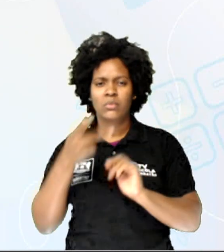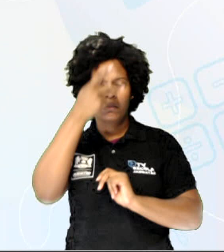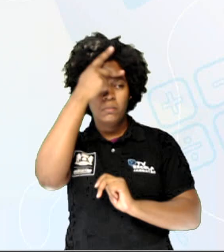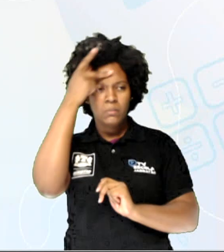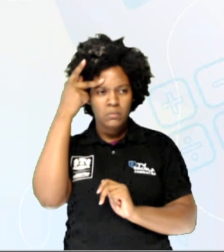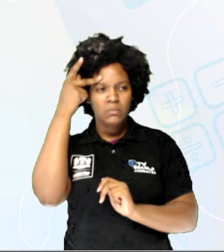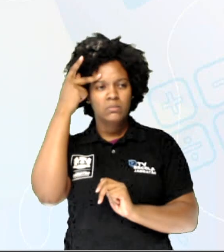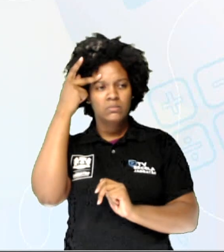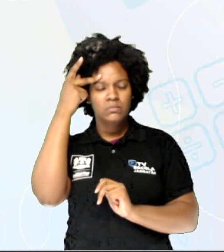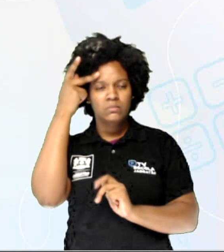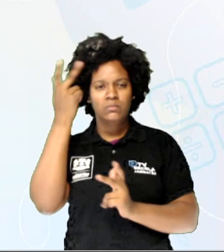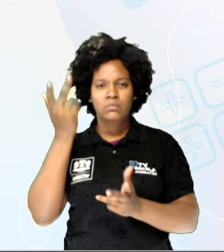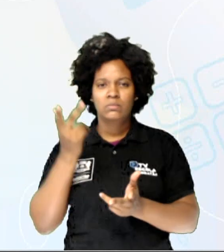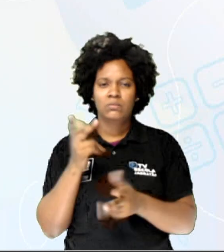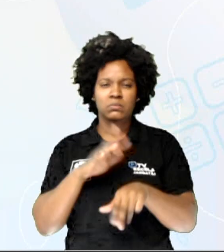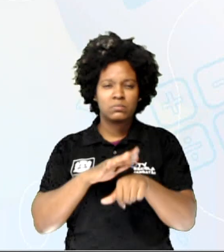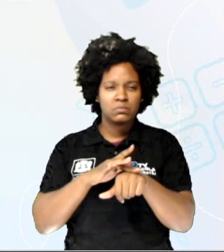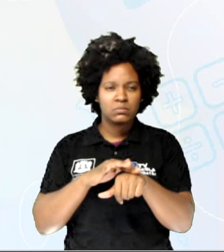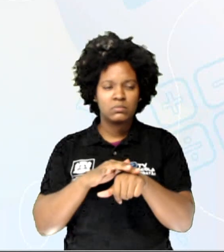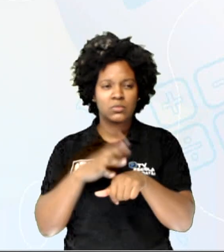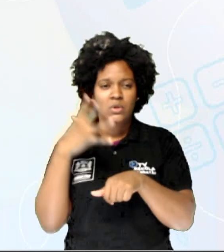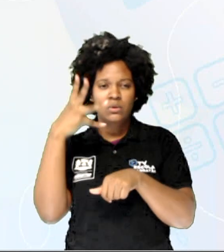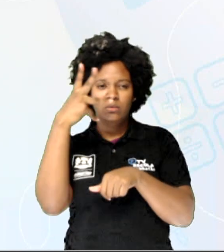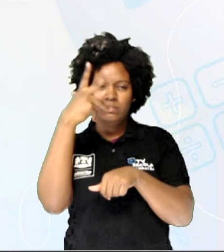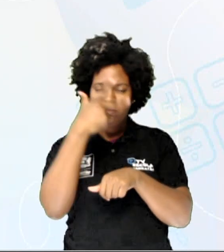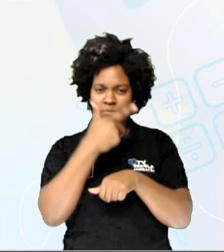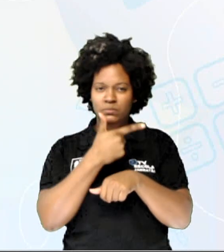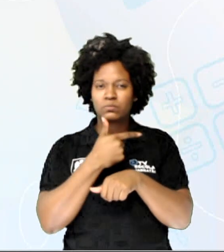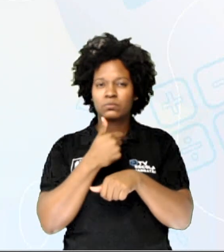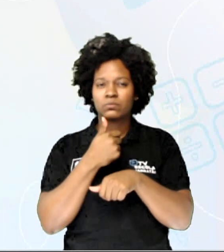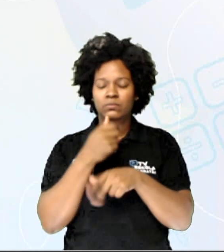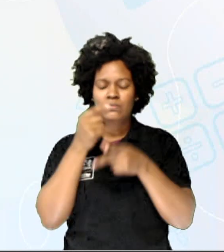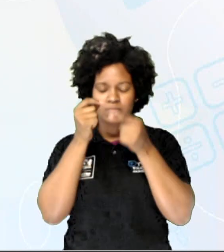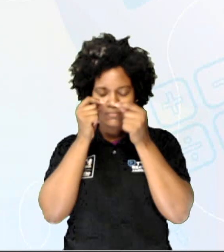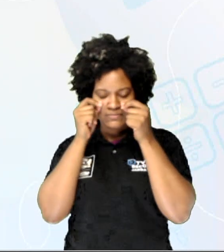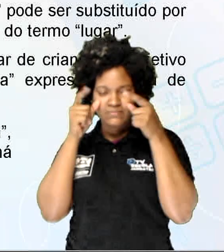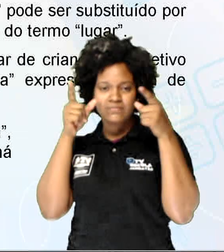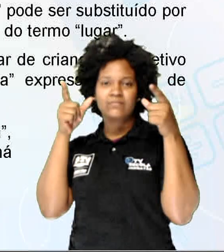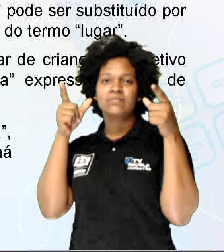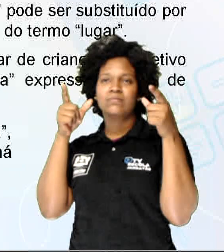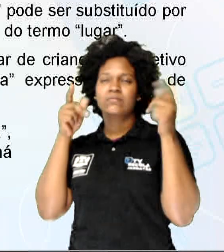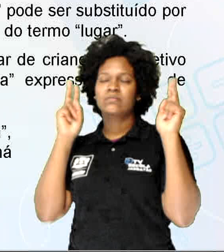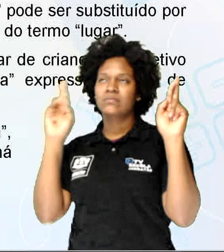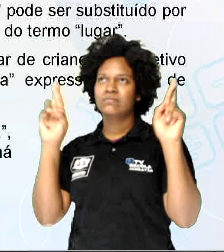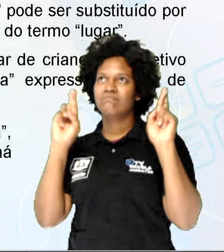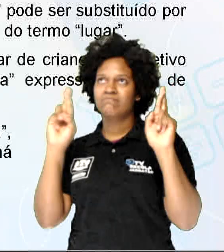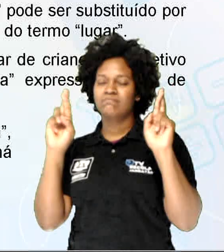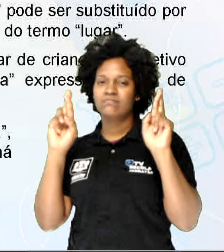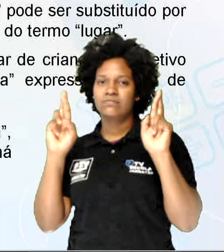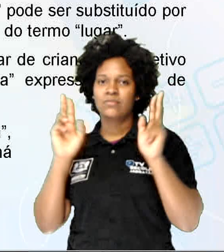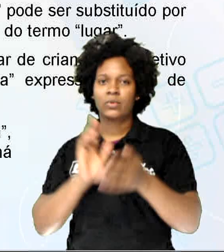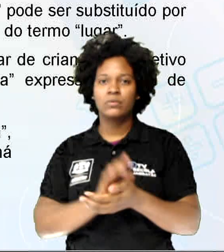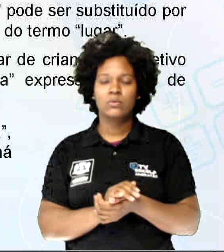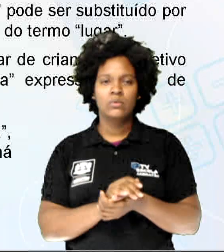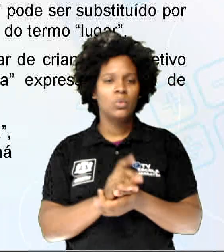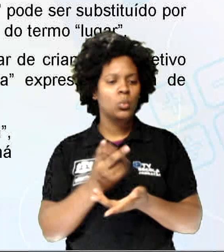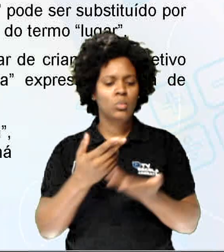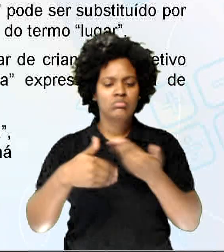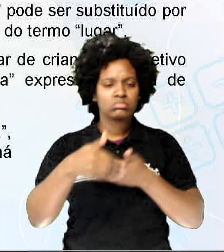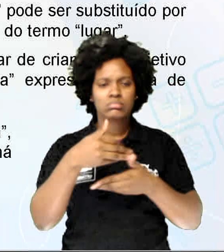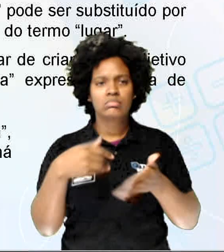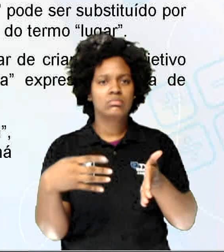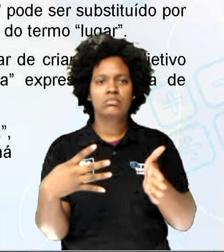mais graves tenham no rosto um olhar de criança. Em relação ao texto